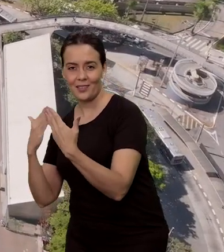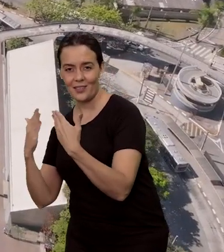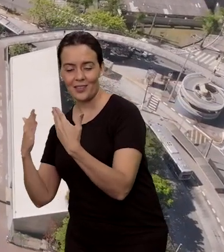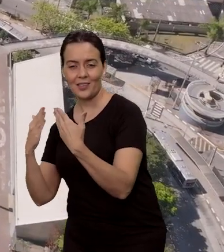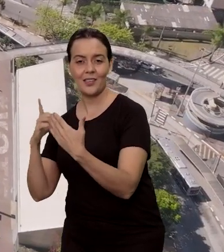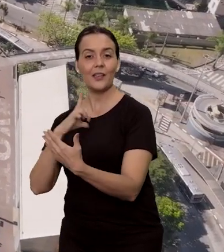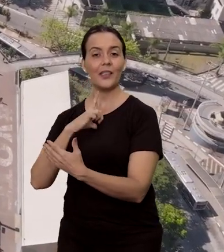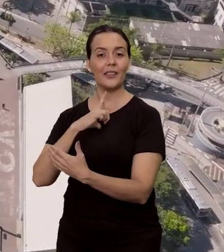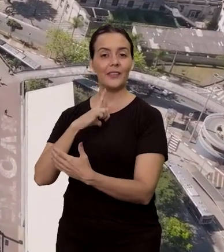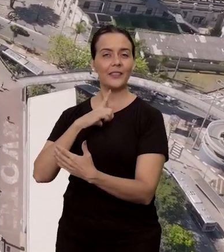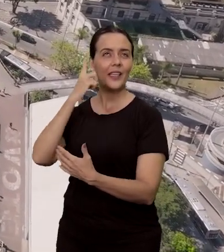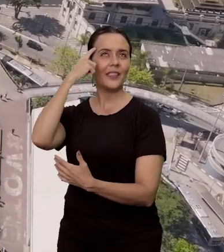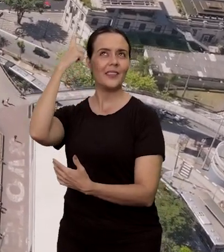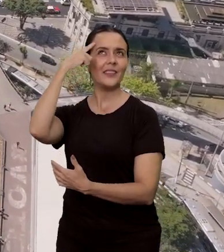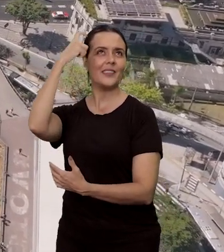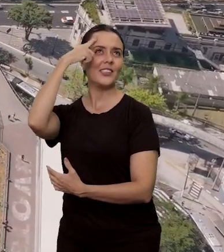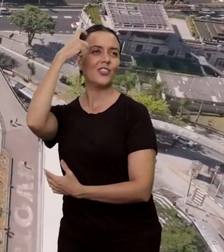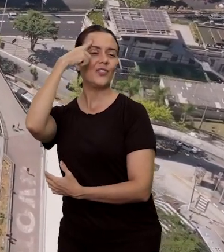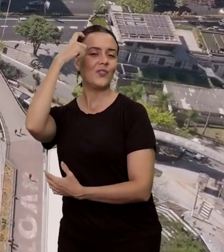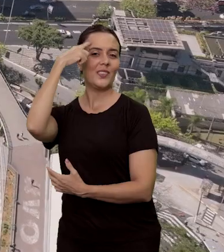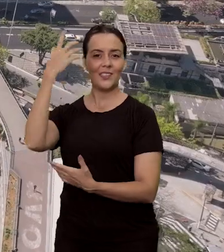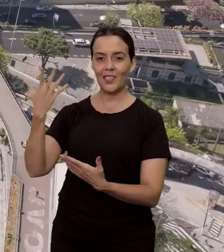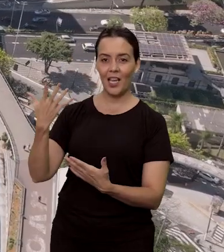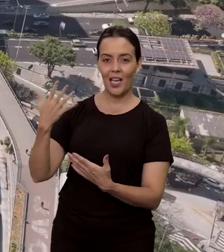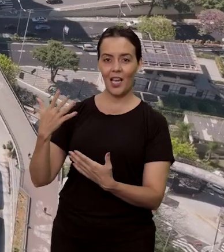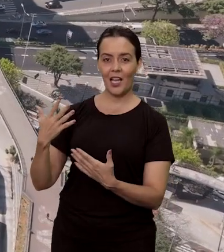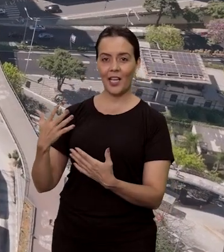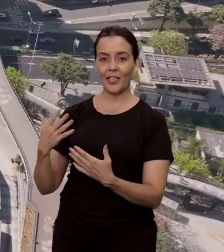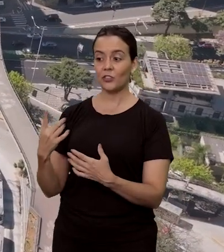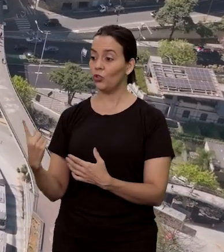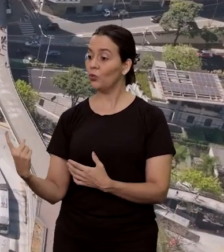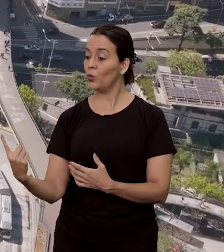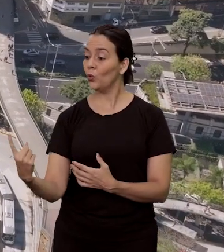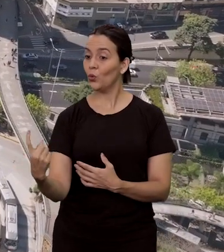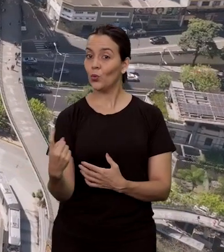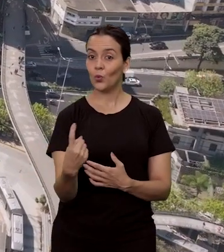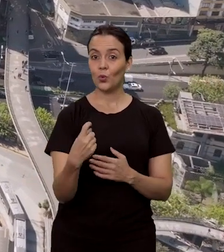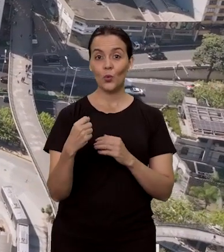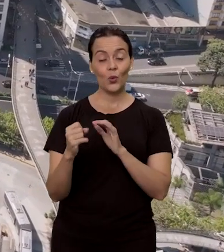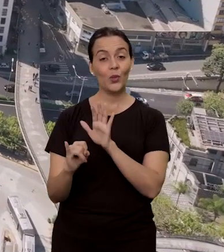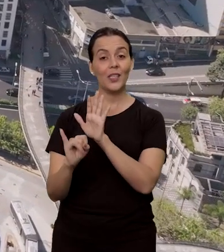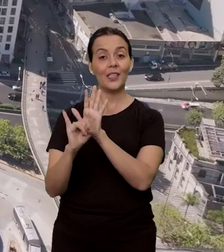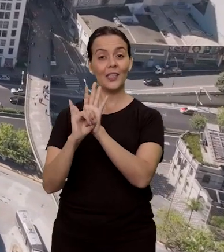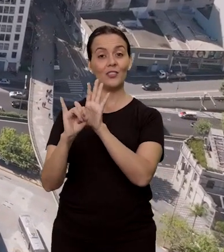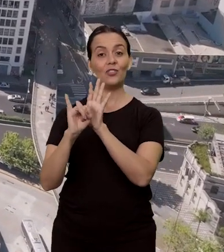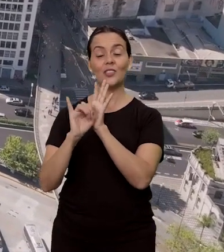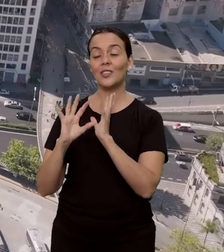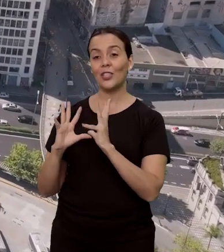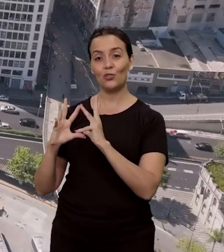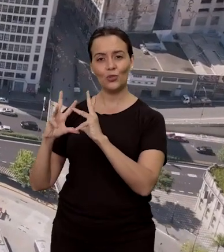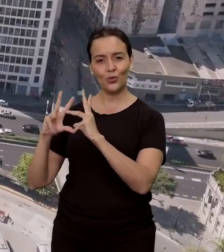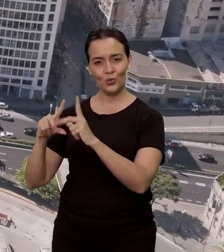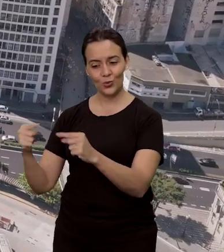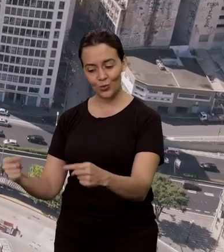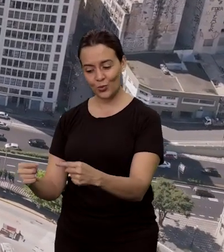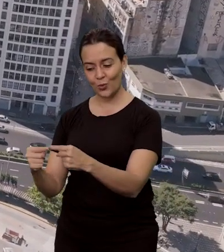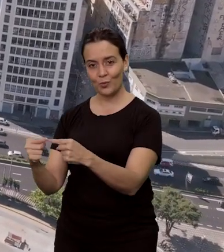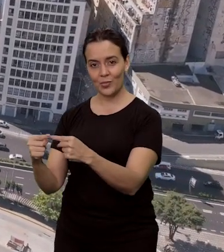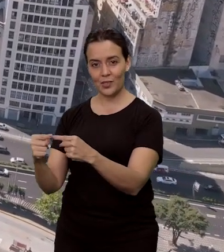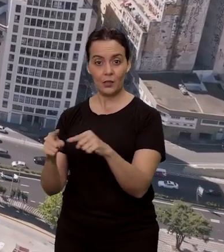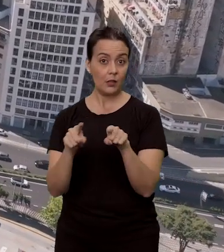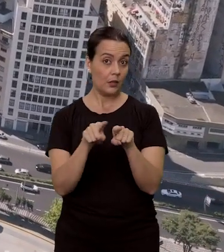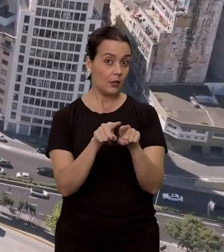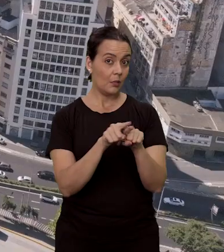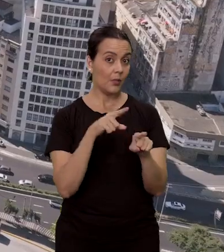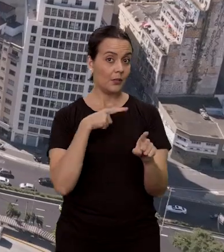usam criatividade, são apoiados em singularidade, identidade, etc. E depois tem a torre.